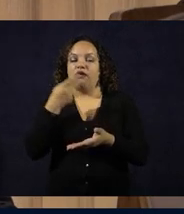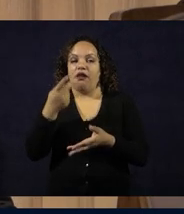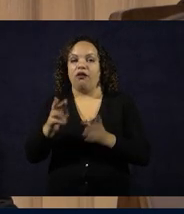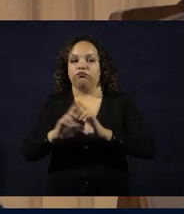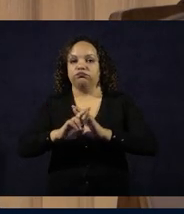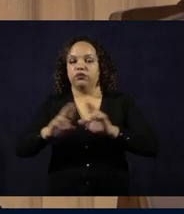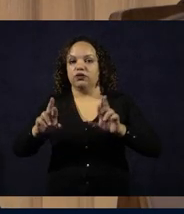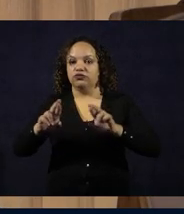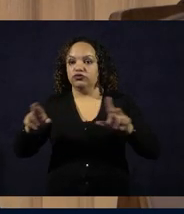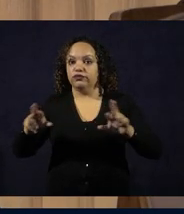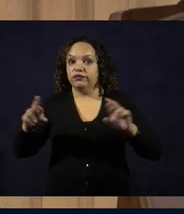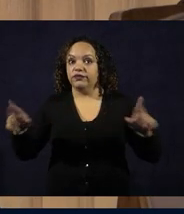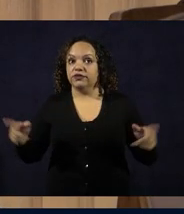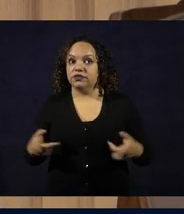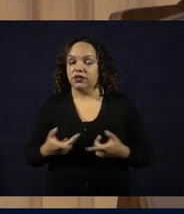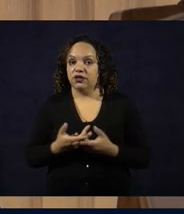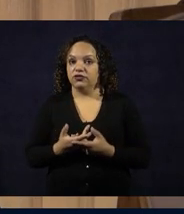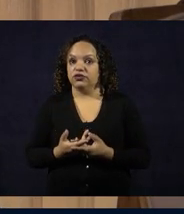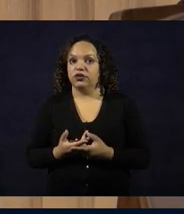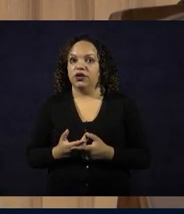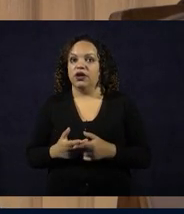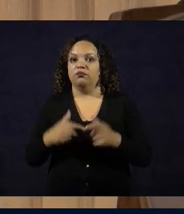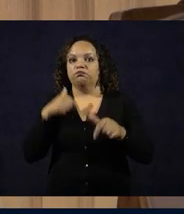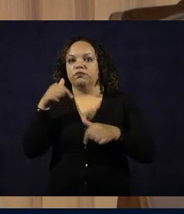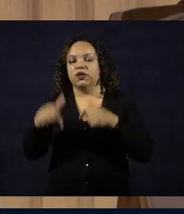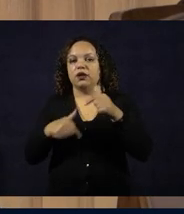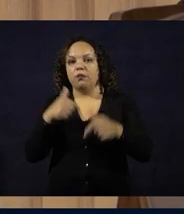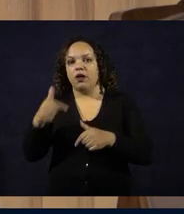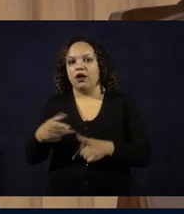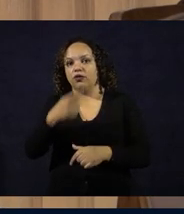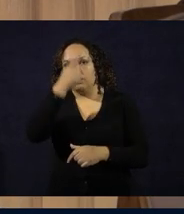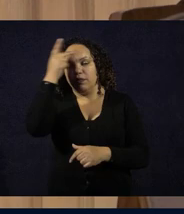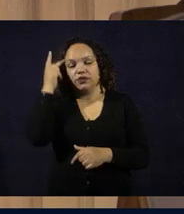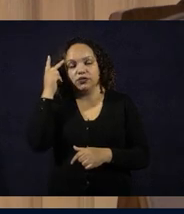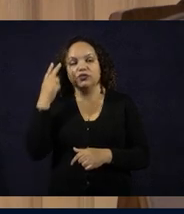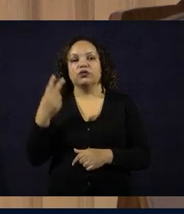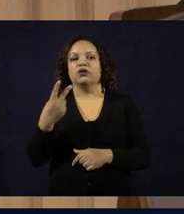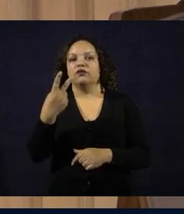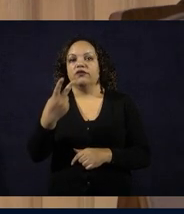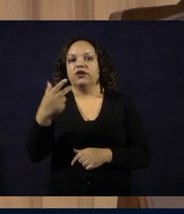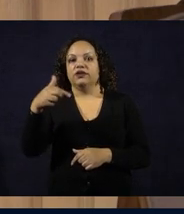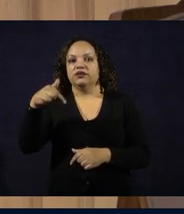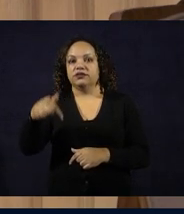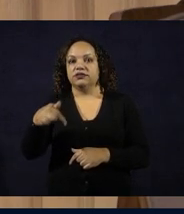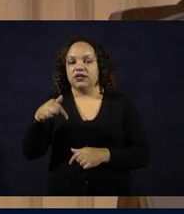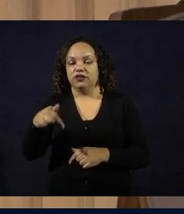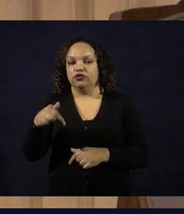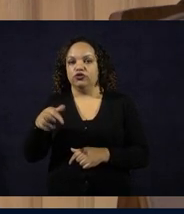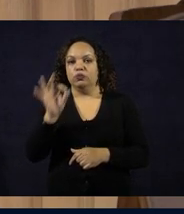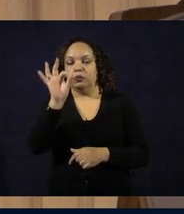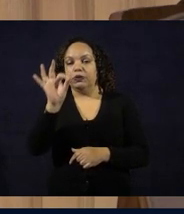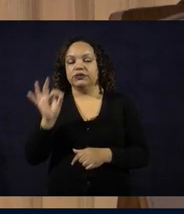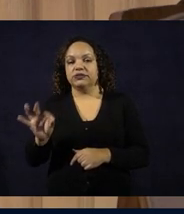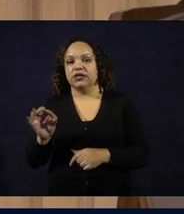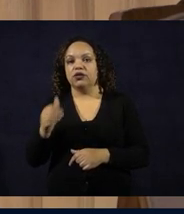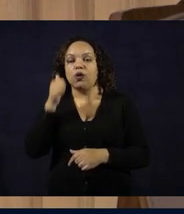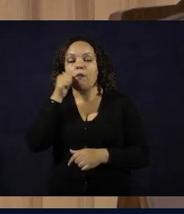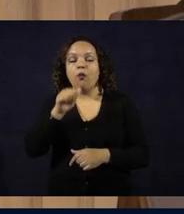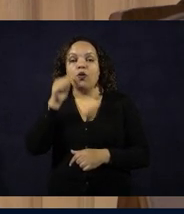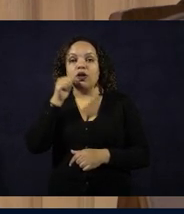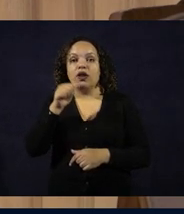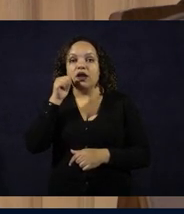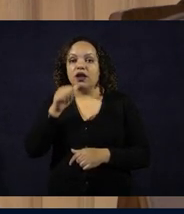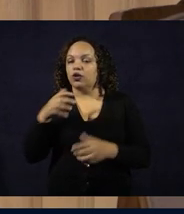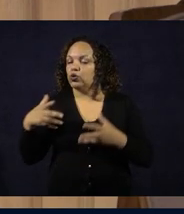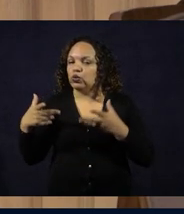a em solo hoje emprega 27% do seu quadro de colaboradores mulheres nós temos mulheres